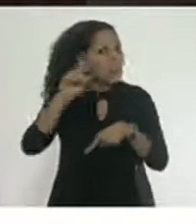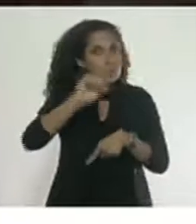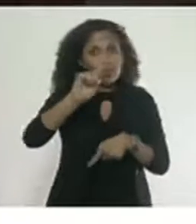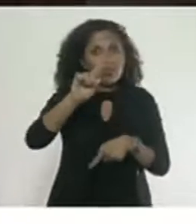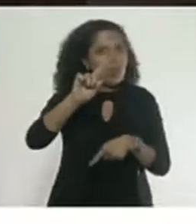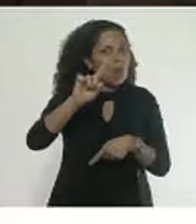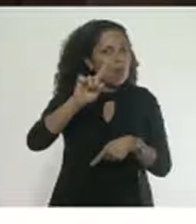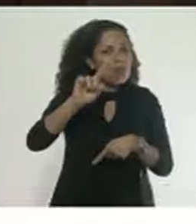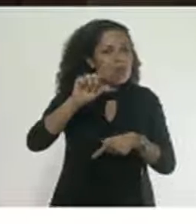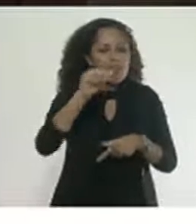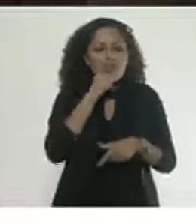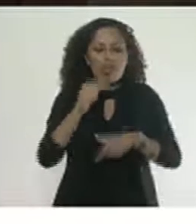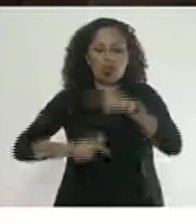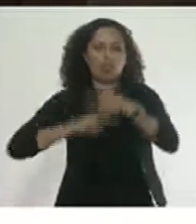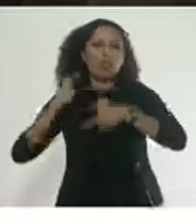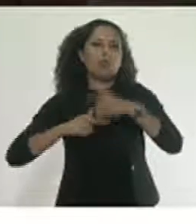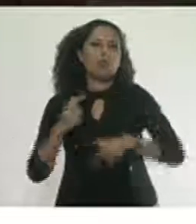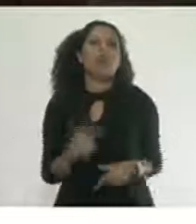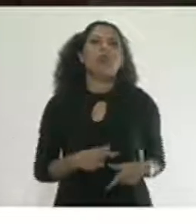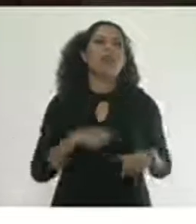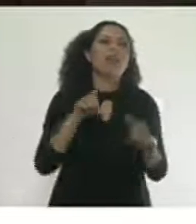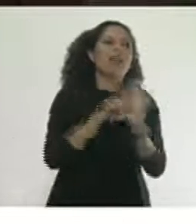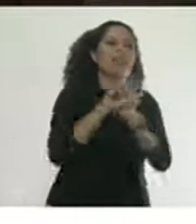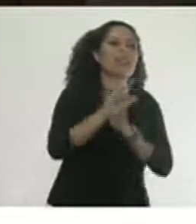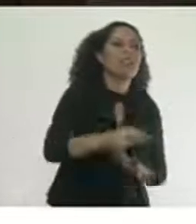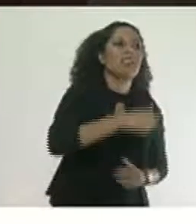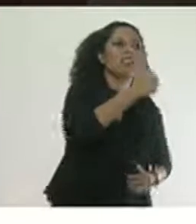serviço também. Apesar da Lei